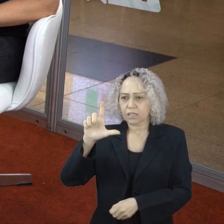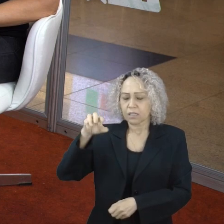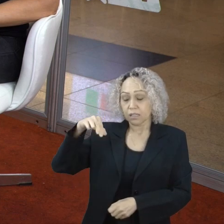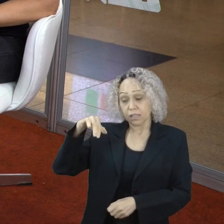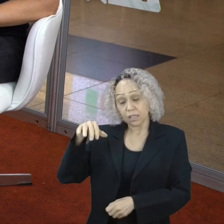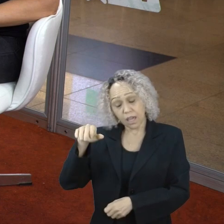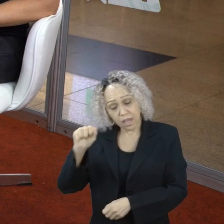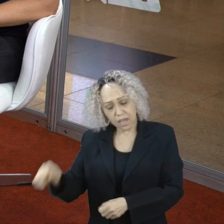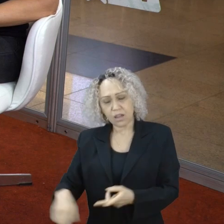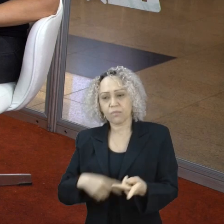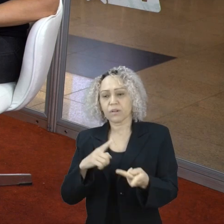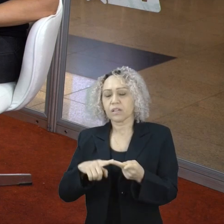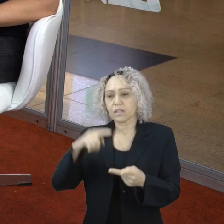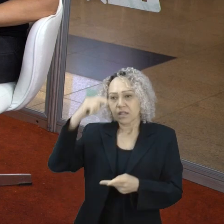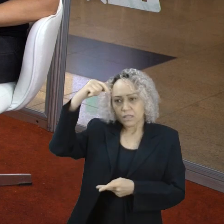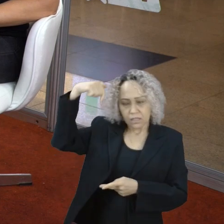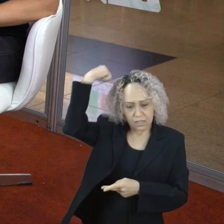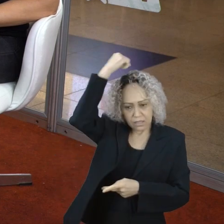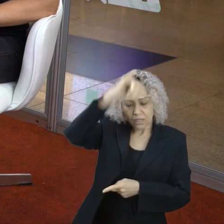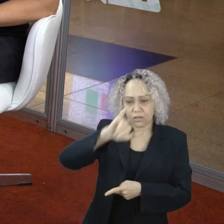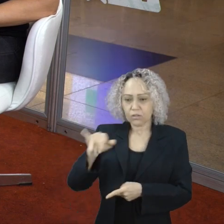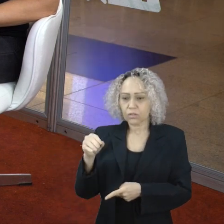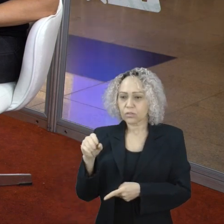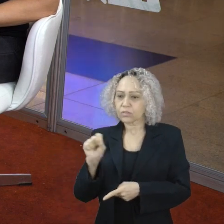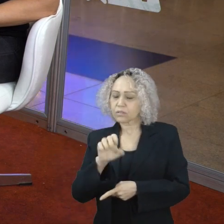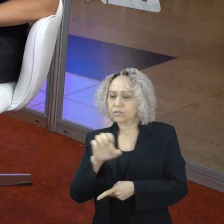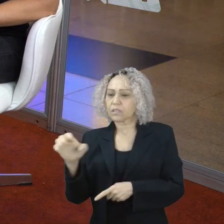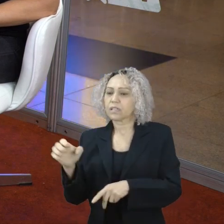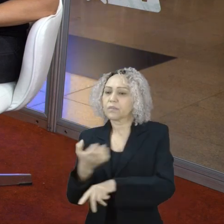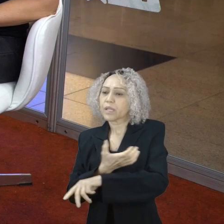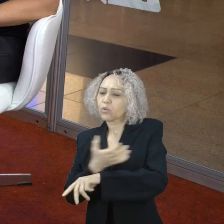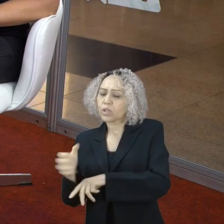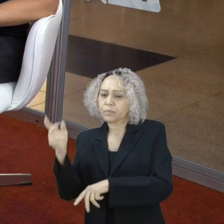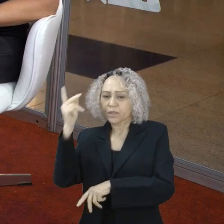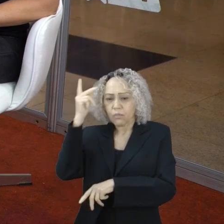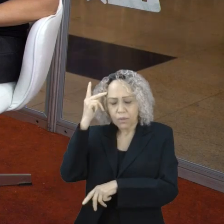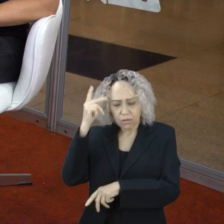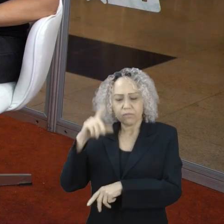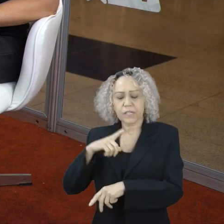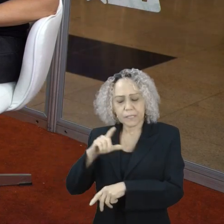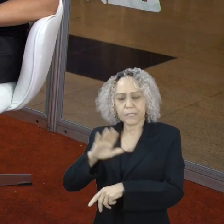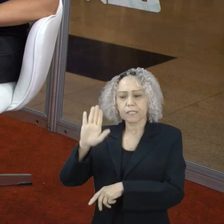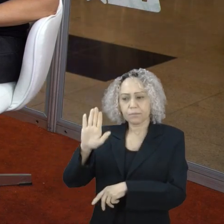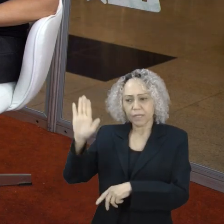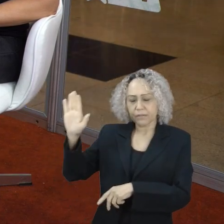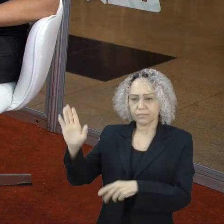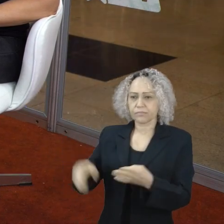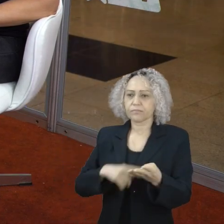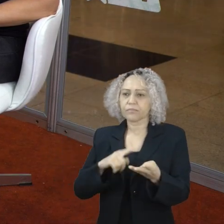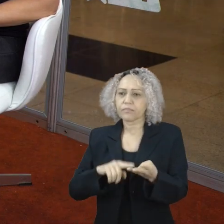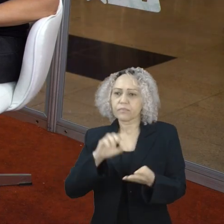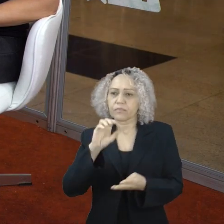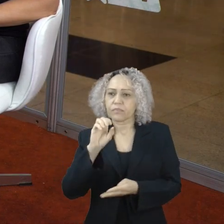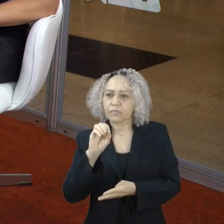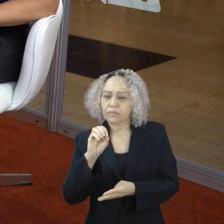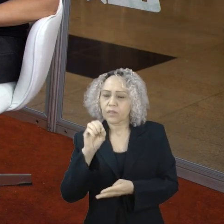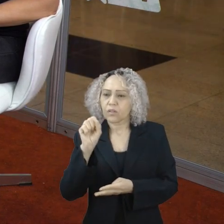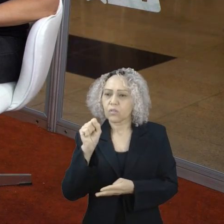candidato, o Wagner Balheiro. Isso nas principais cidades, Osasco e Mídio.